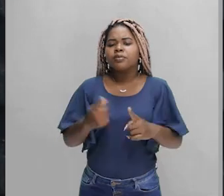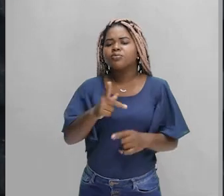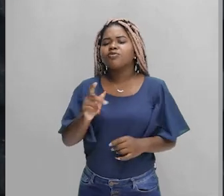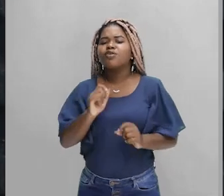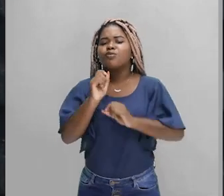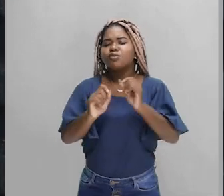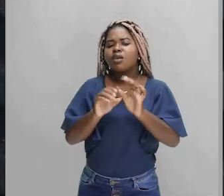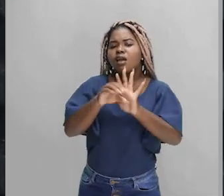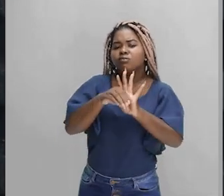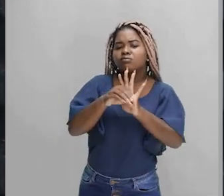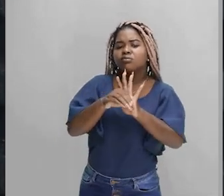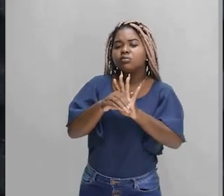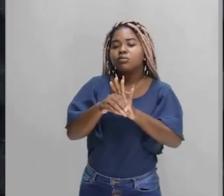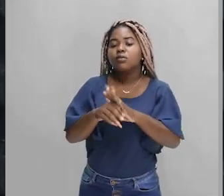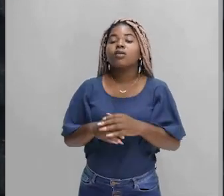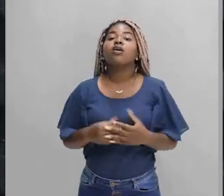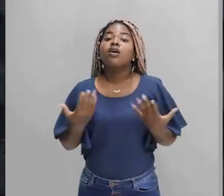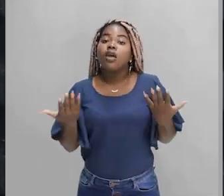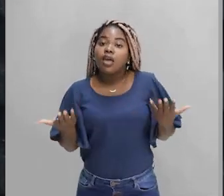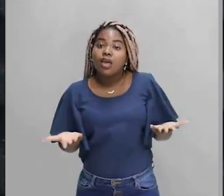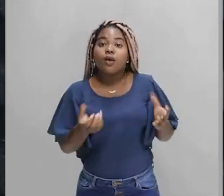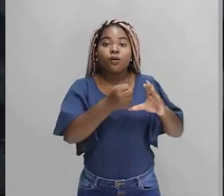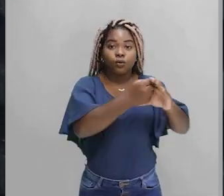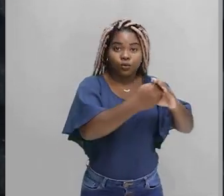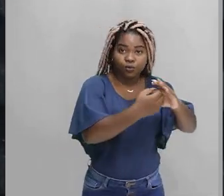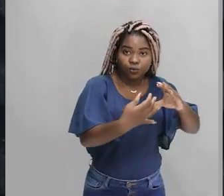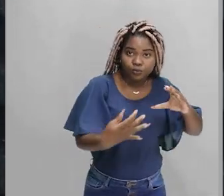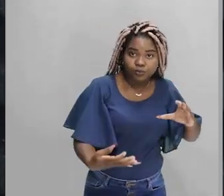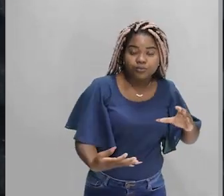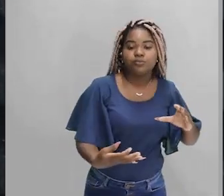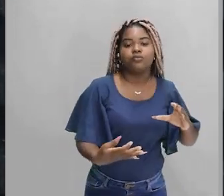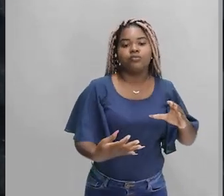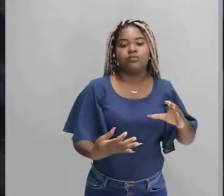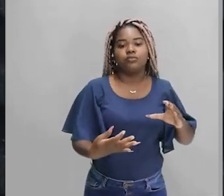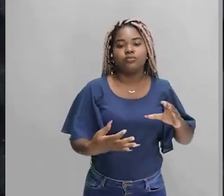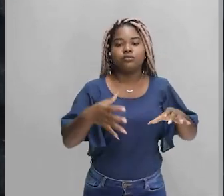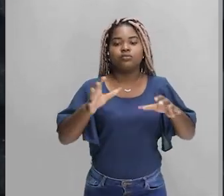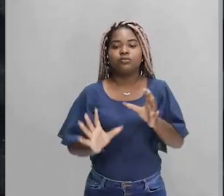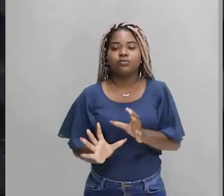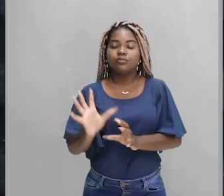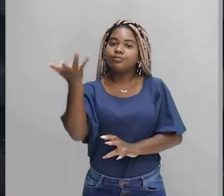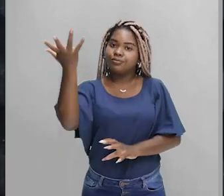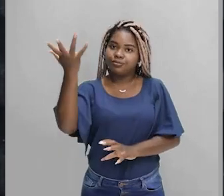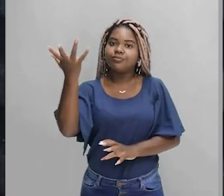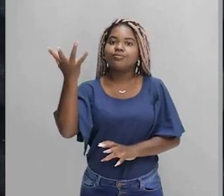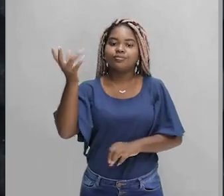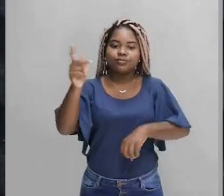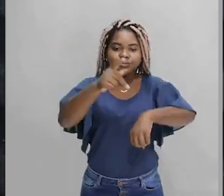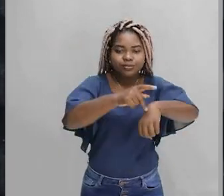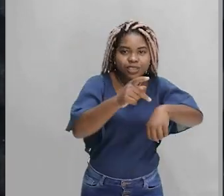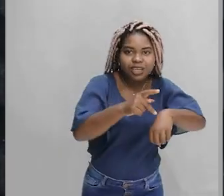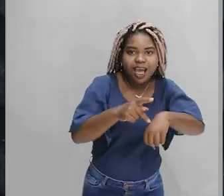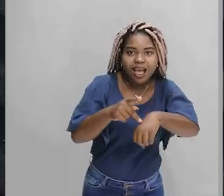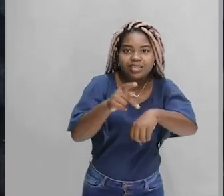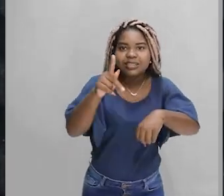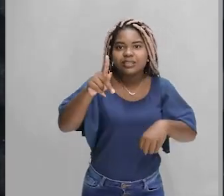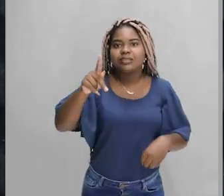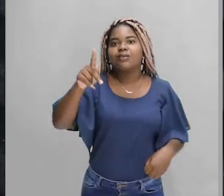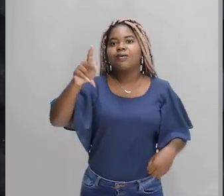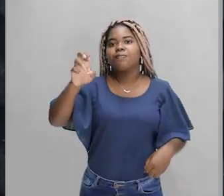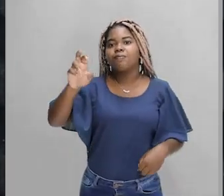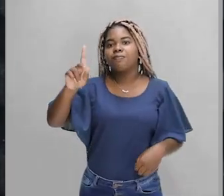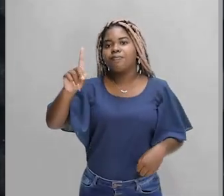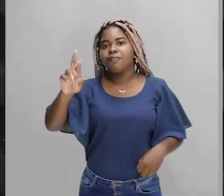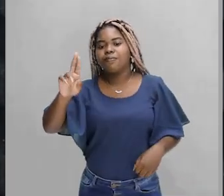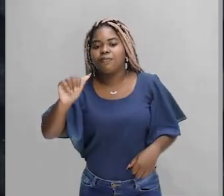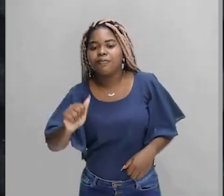São formas de caracterizar a formação da nossa litosfera, ou seja, da nossa camada rochosa, de acordo com o seu material